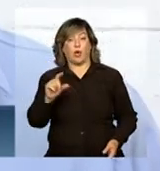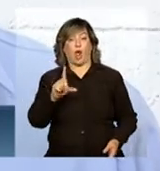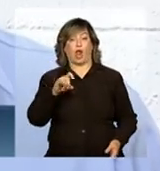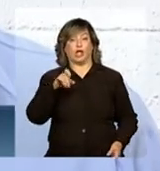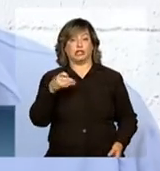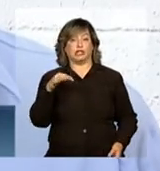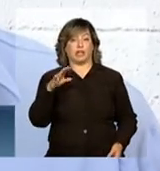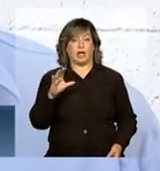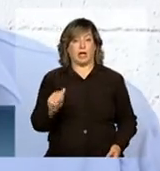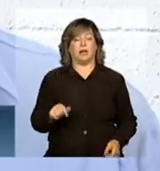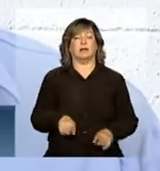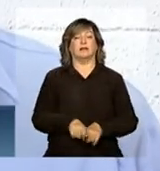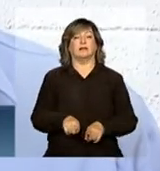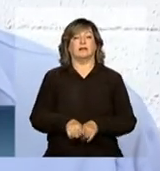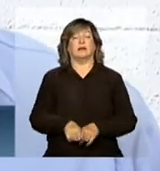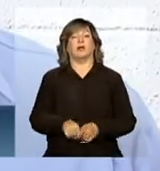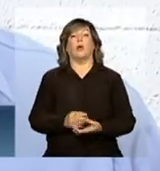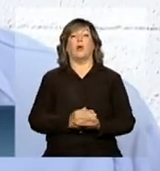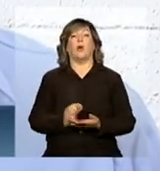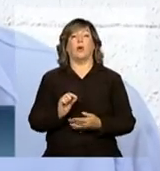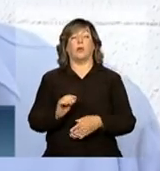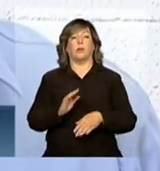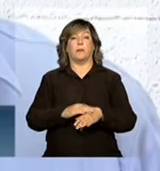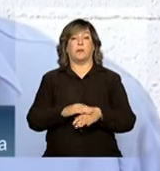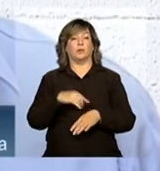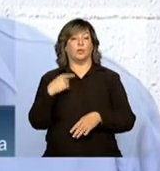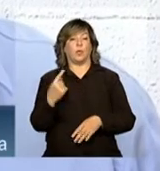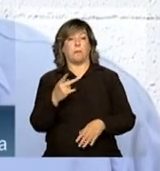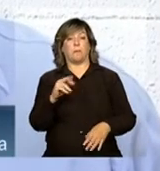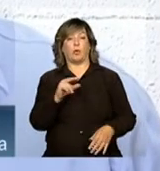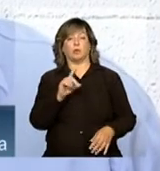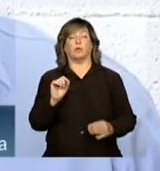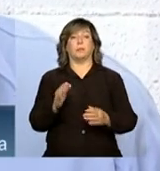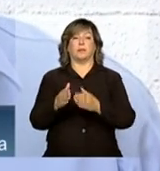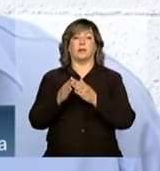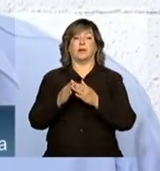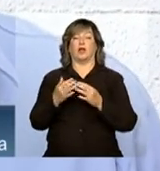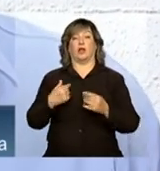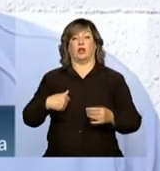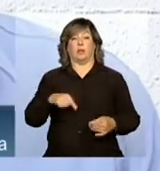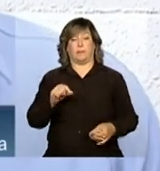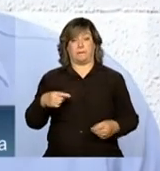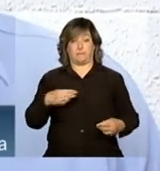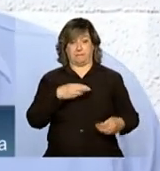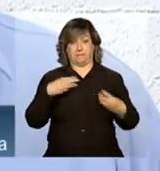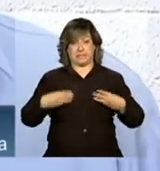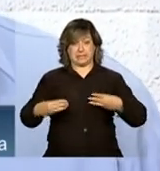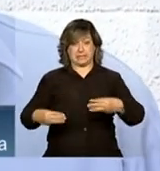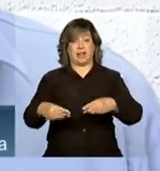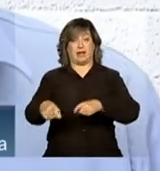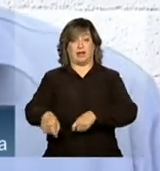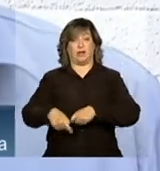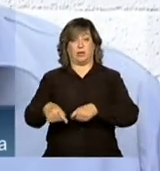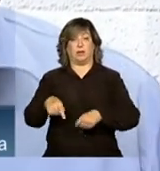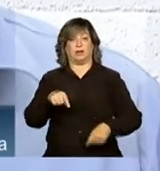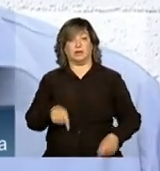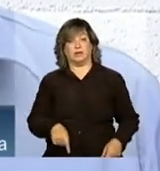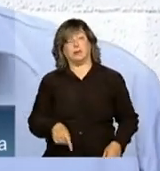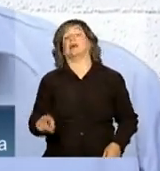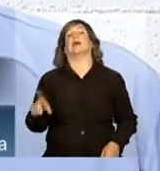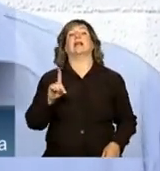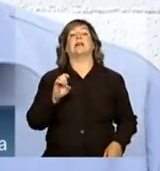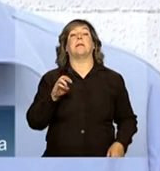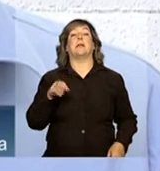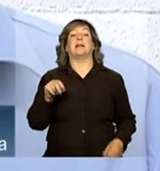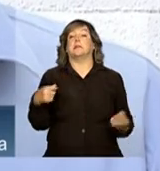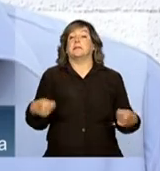logística, ela passa pela reivindicação da produção. Obviamente que nós somos demandantes. O Ministério da Agricultura, nessa questão de logística, é demandante. E